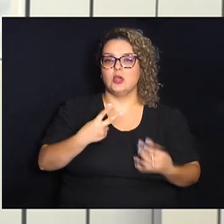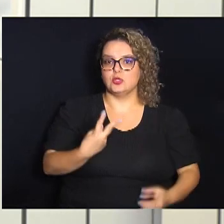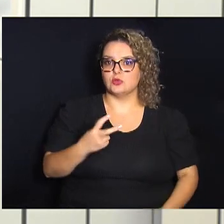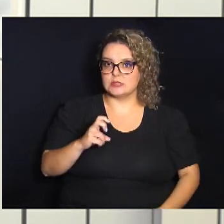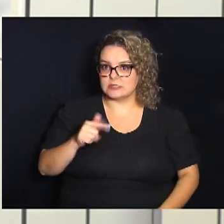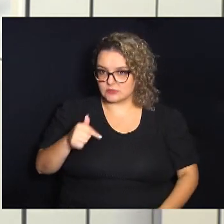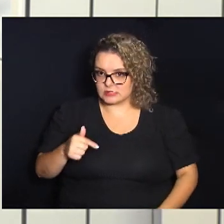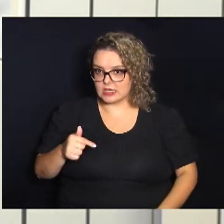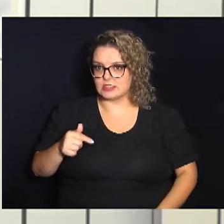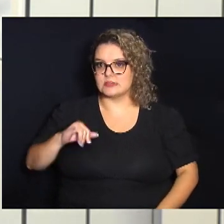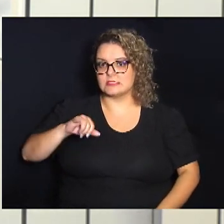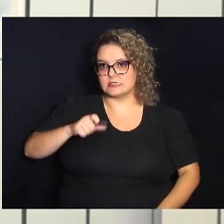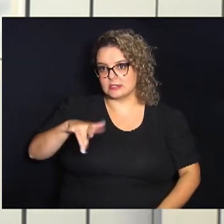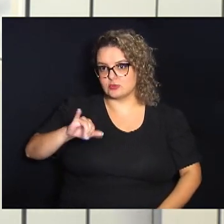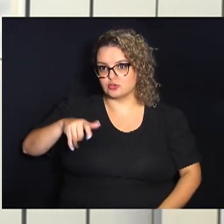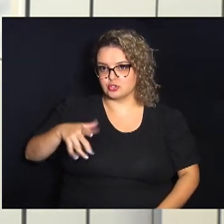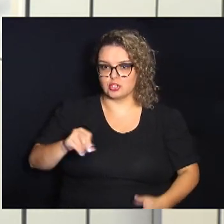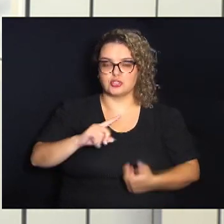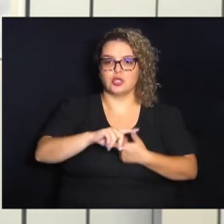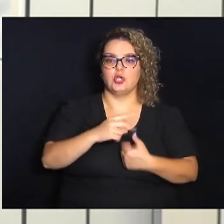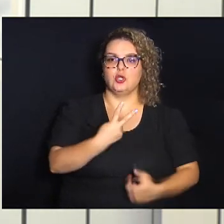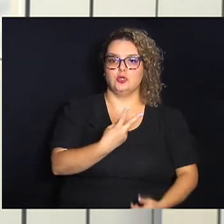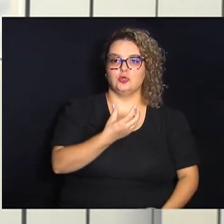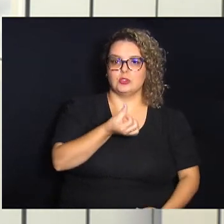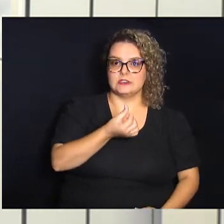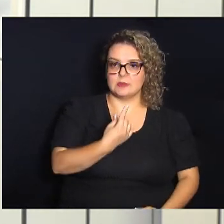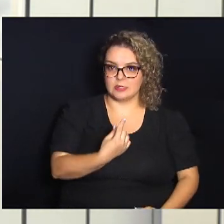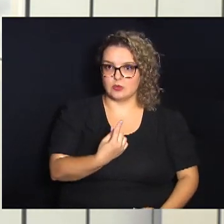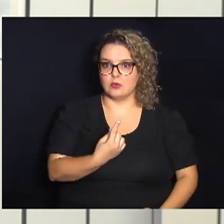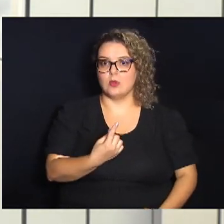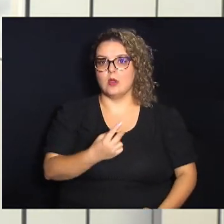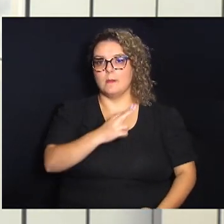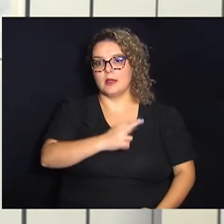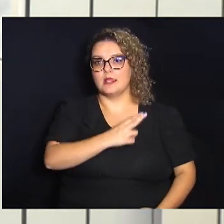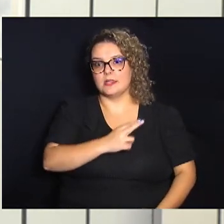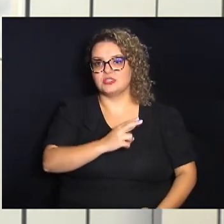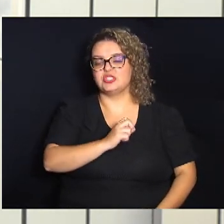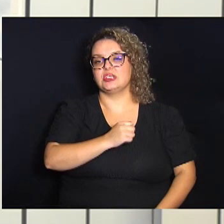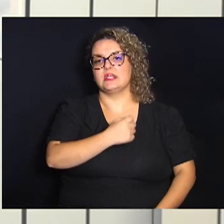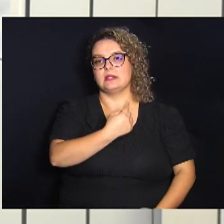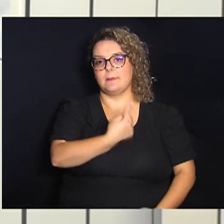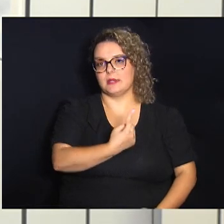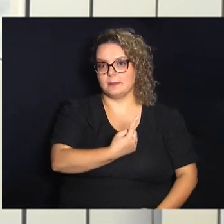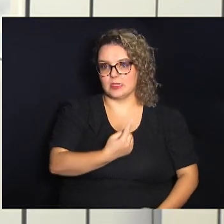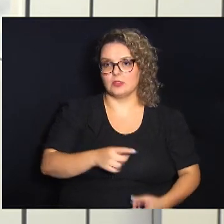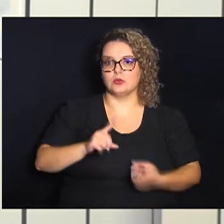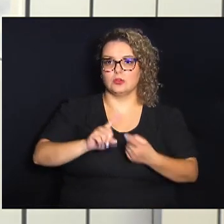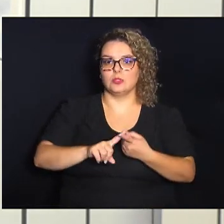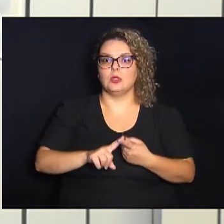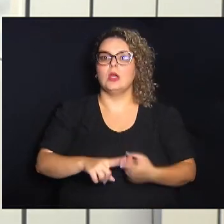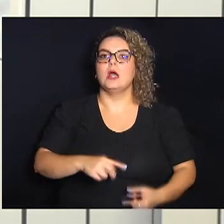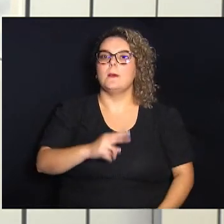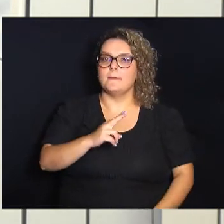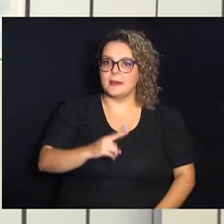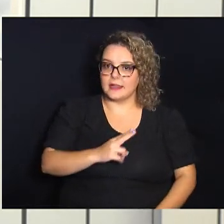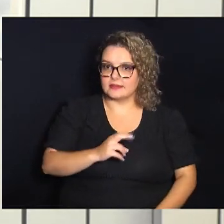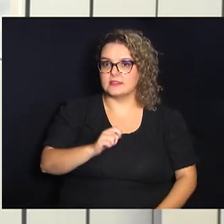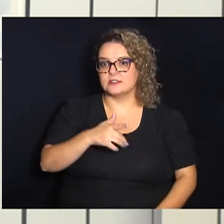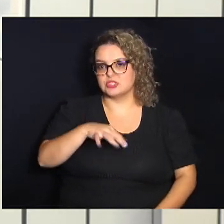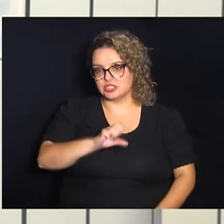Jorge, 261, Padre Anchieta I, 263, o Terminal Padre Anchieta e a